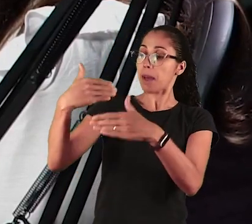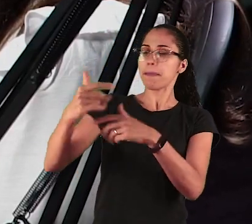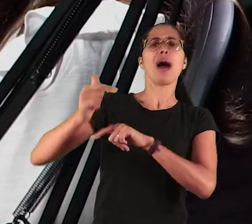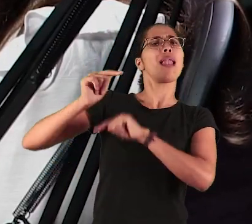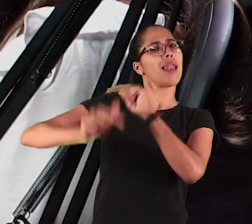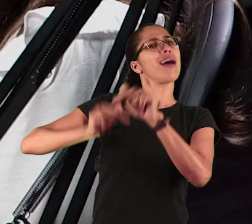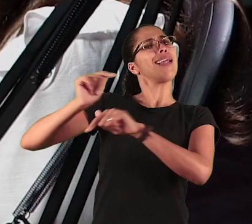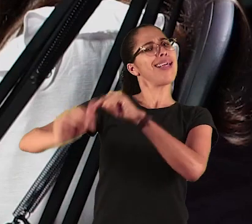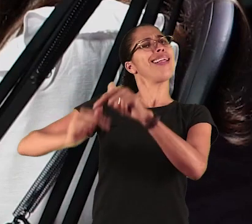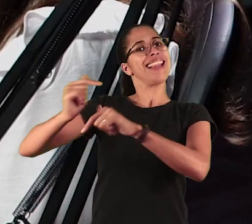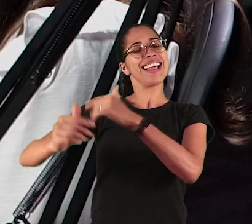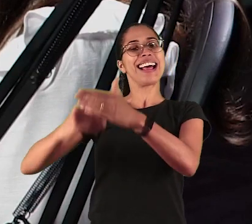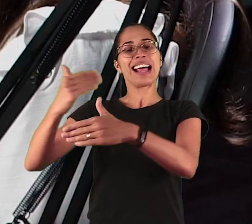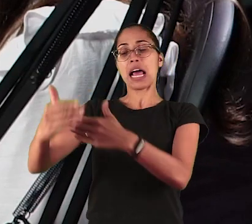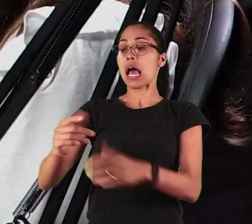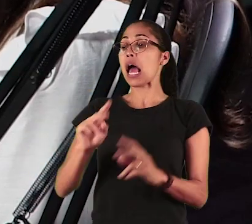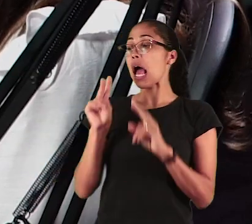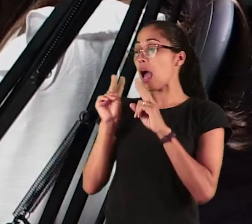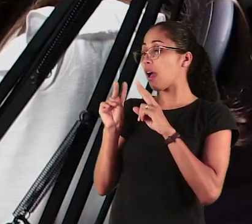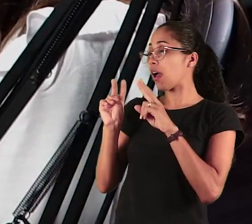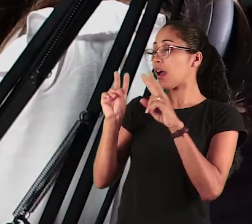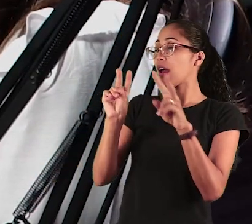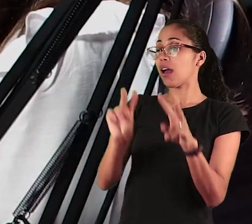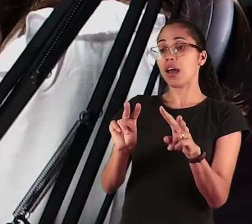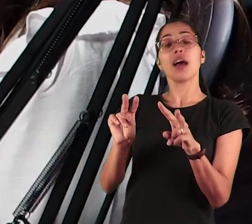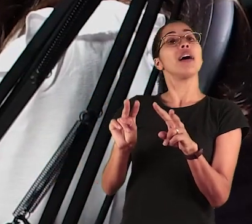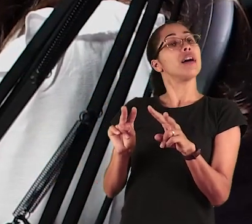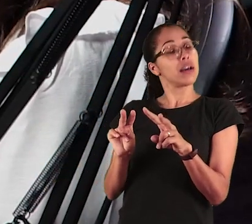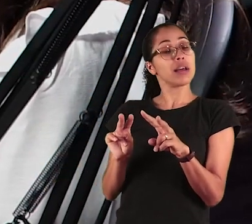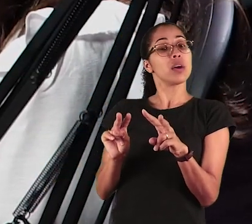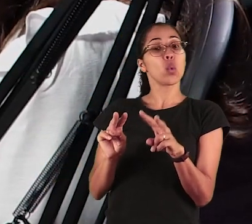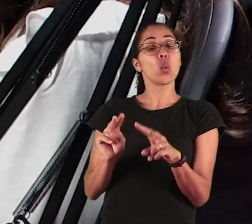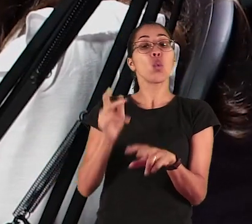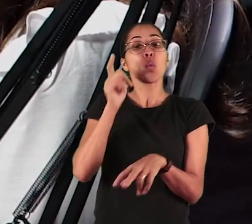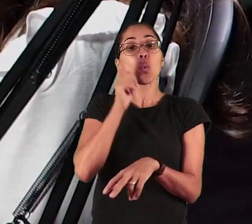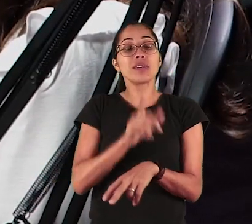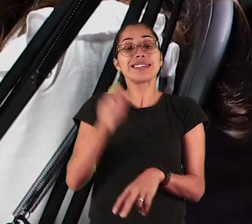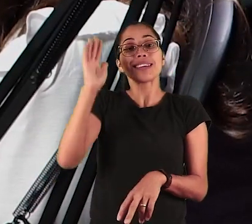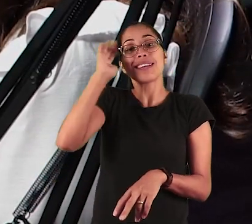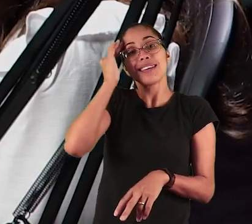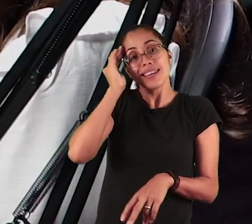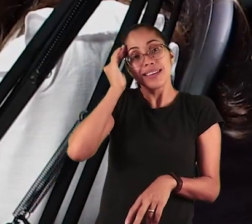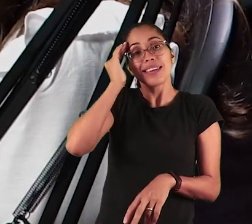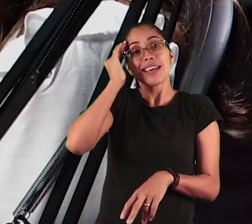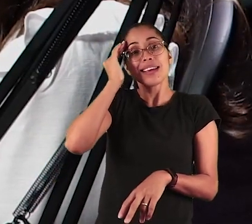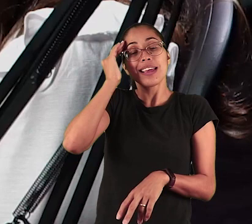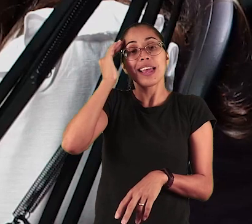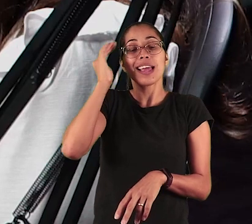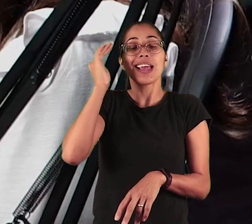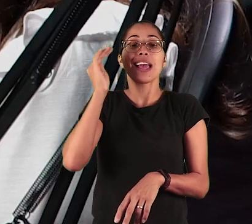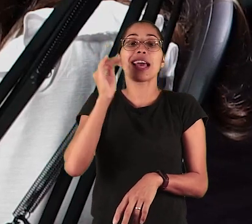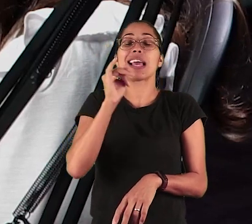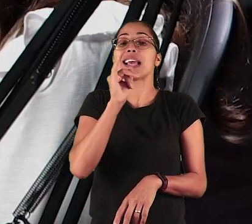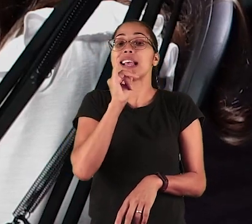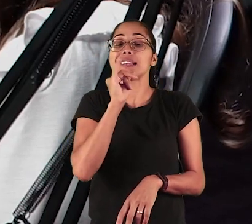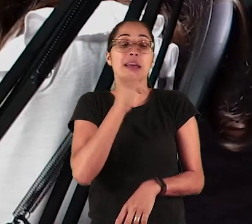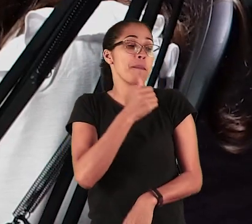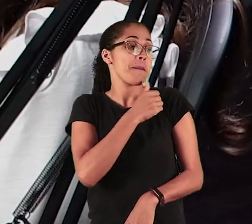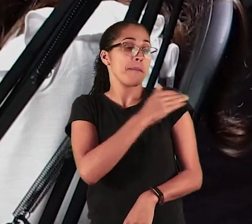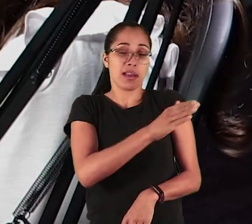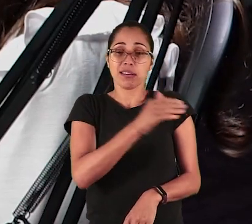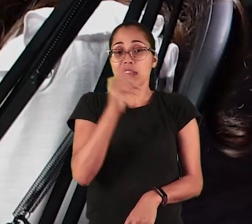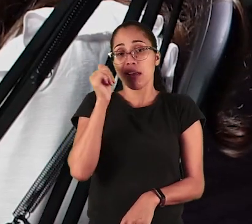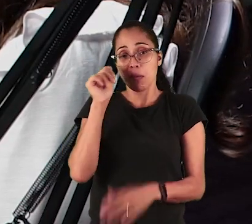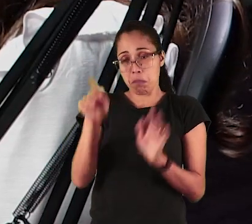consigam entender isso de uma maneira eles também vão ser as pessoas que vão contratar mulheres né que não podem ter esses pré-conceitos né